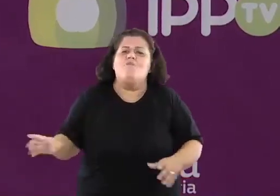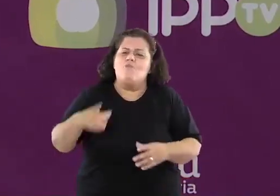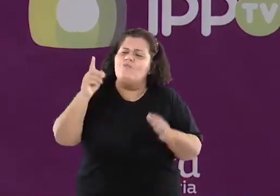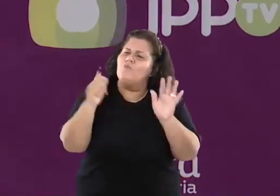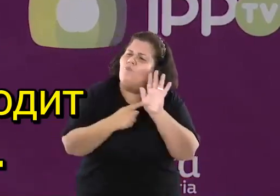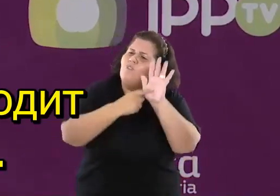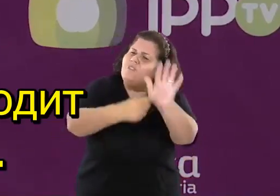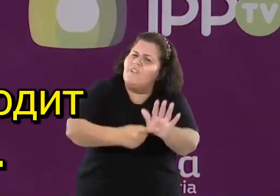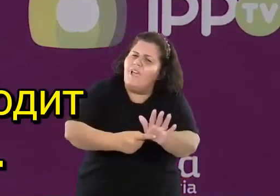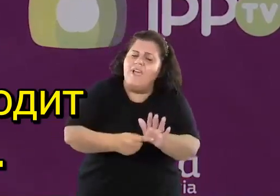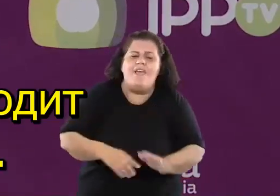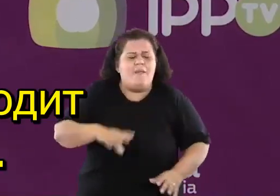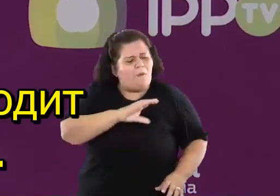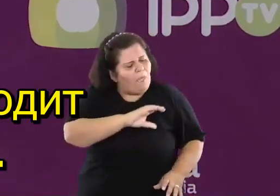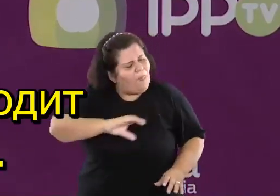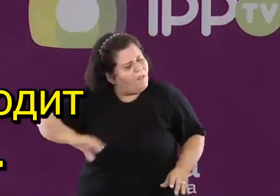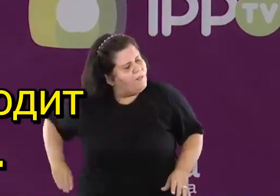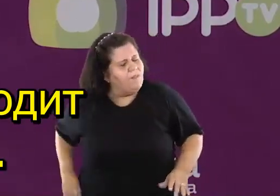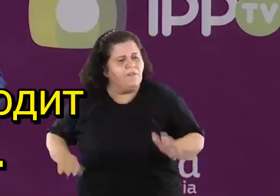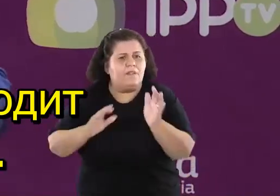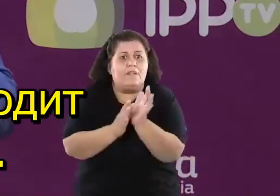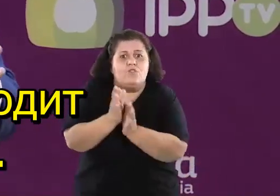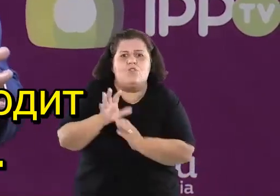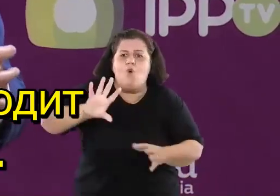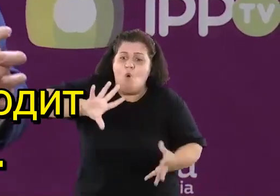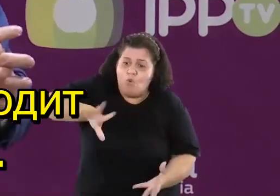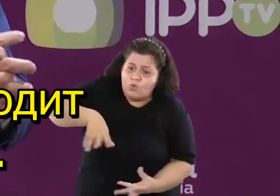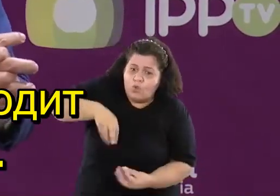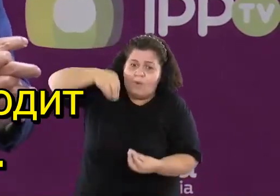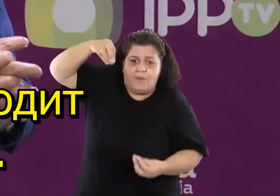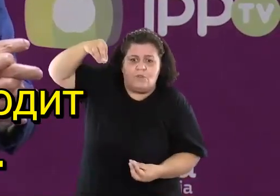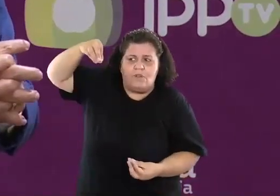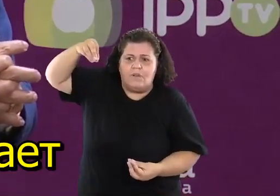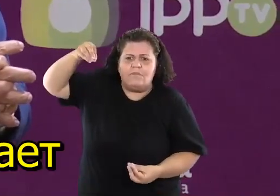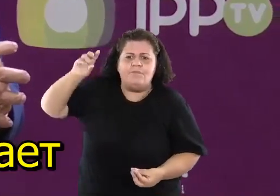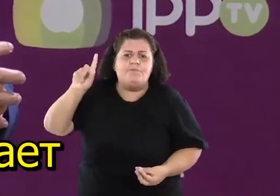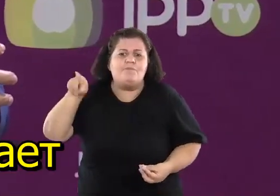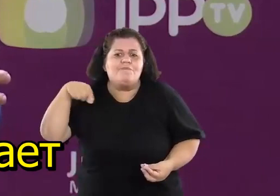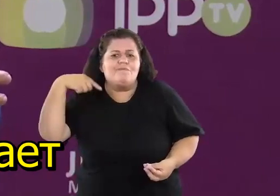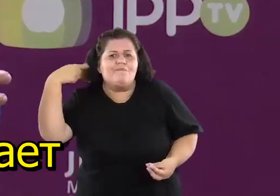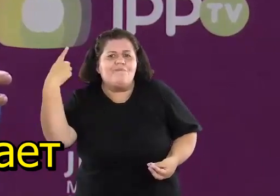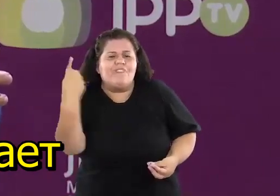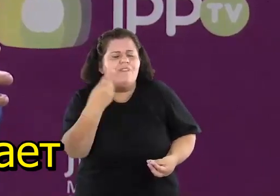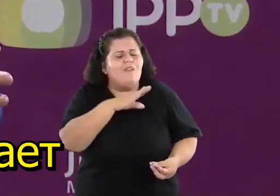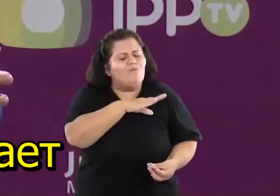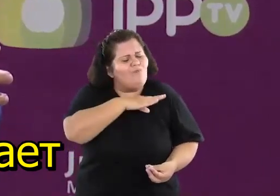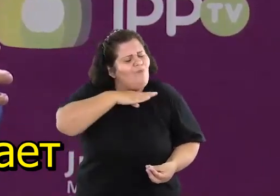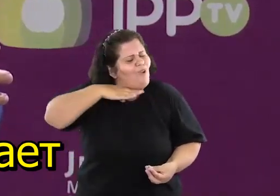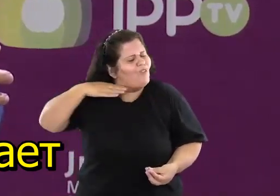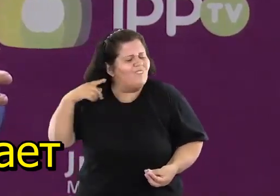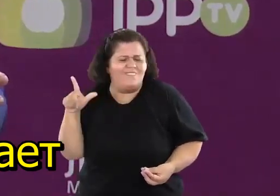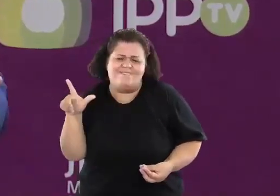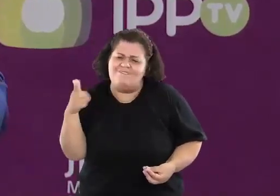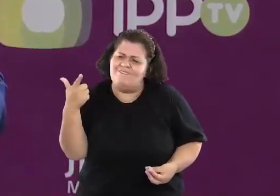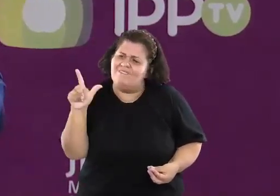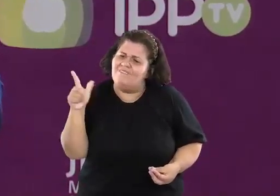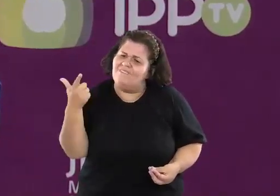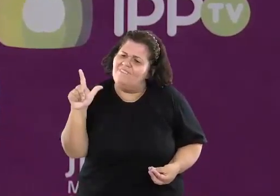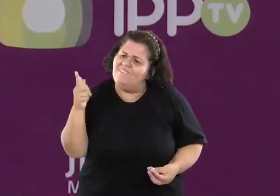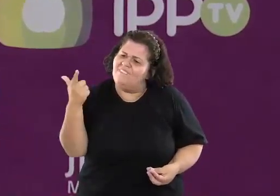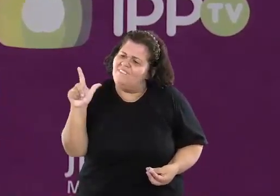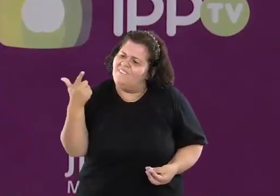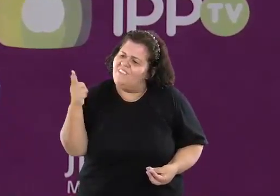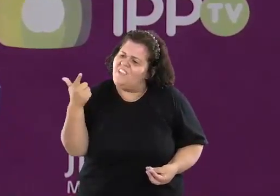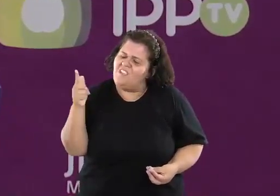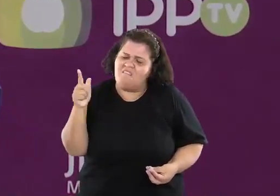Cristo. O sobrenatural acontece na naturalidade da vida. E a morte não tem mais